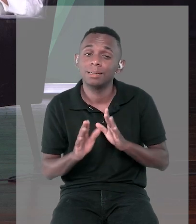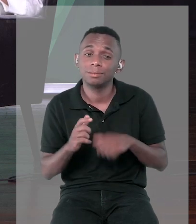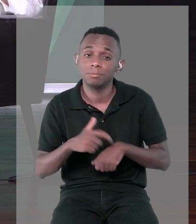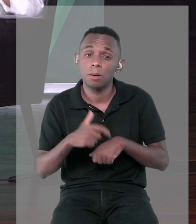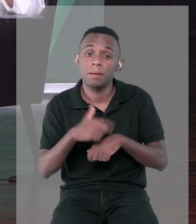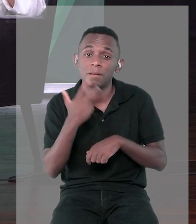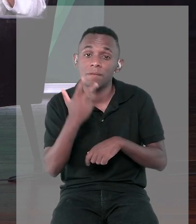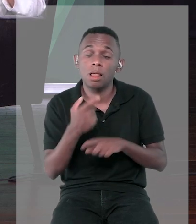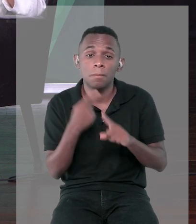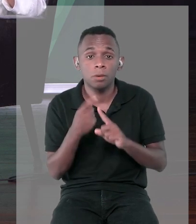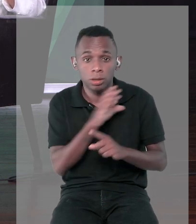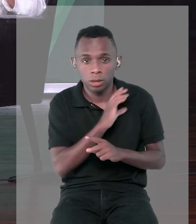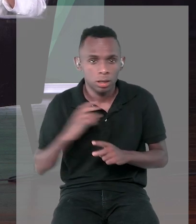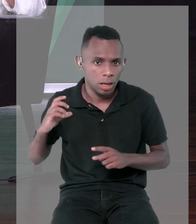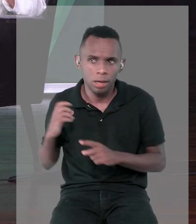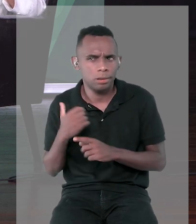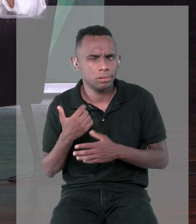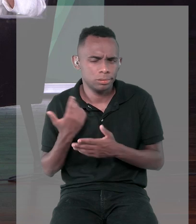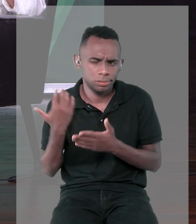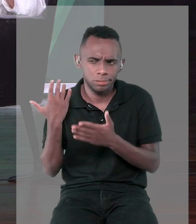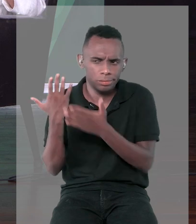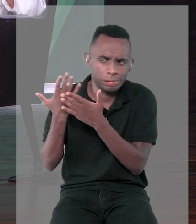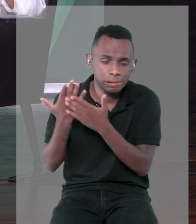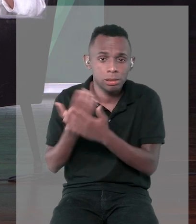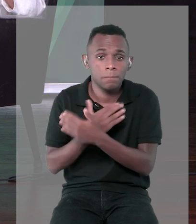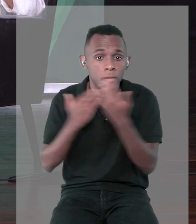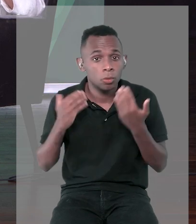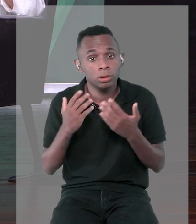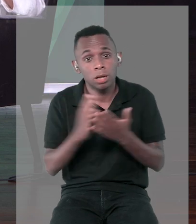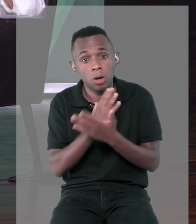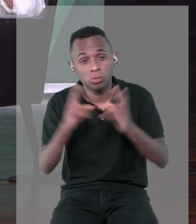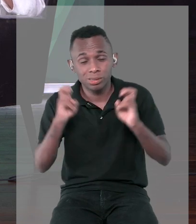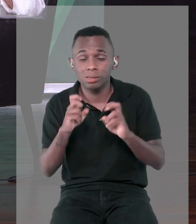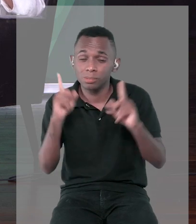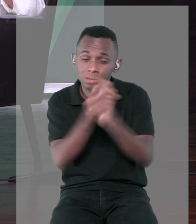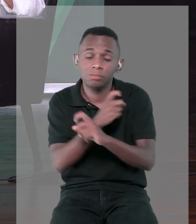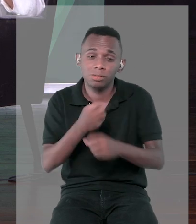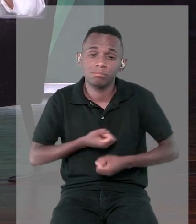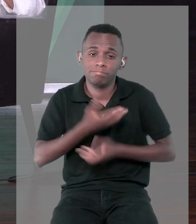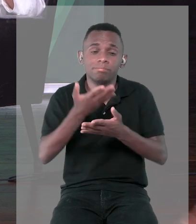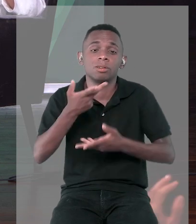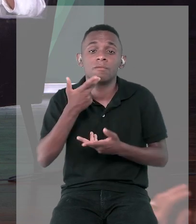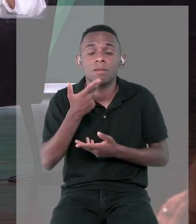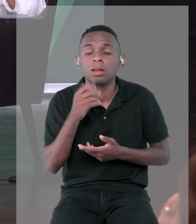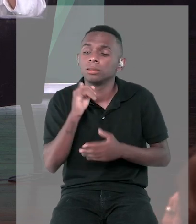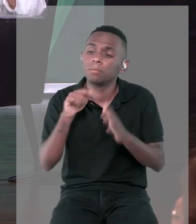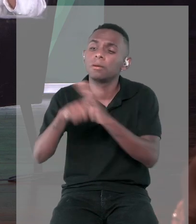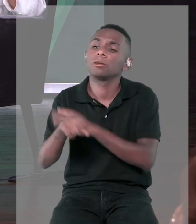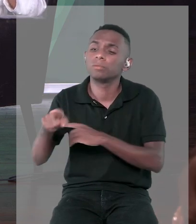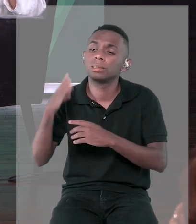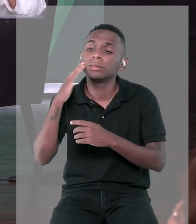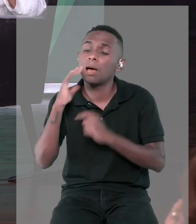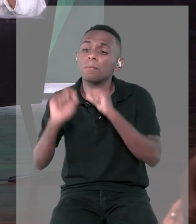indiscreta. Por quê? Porque a Clarice tinha morrido fazia pouco tempo, então não podia mexer em certas coisas, né? Então, quando pergunto para